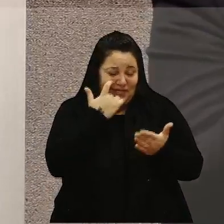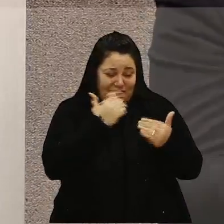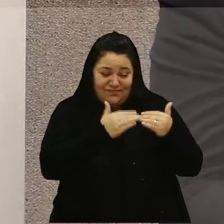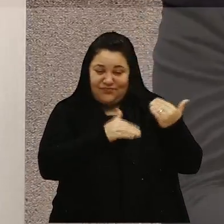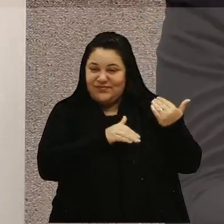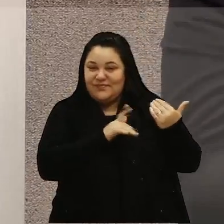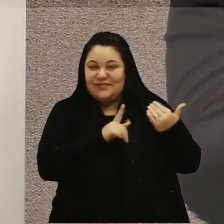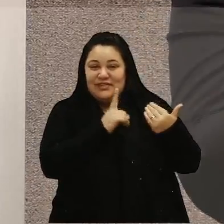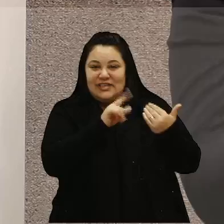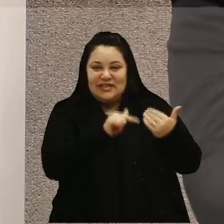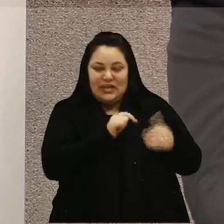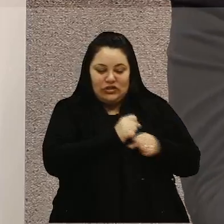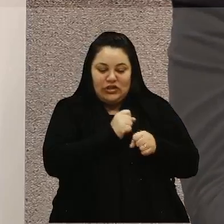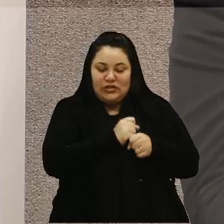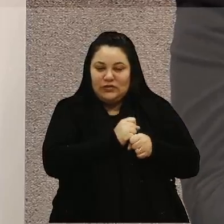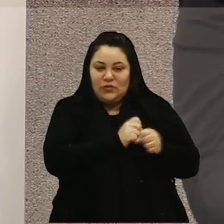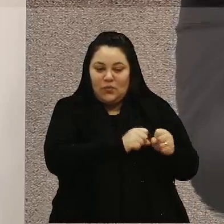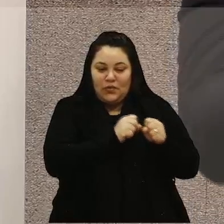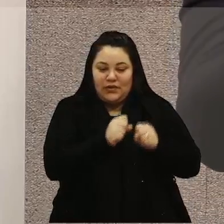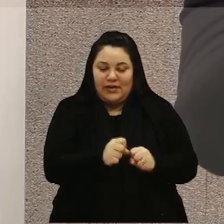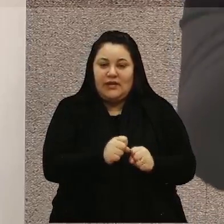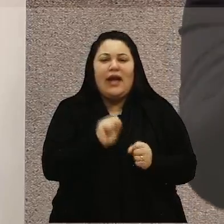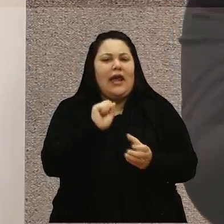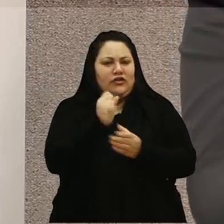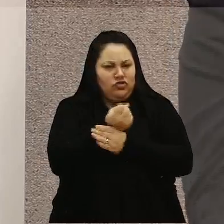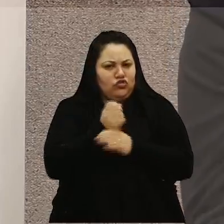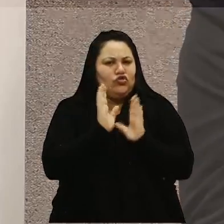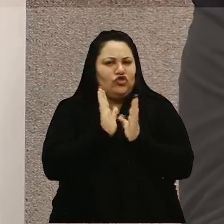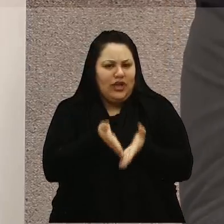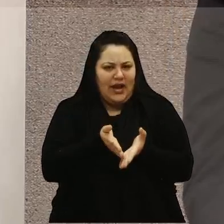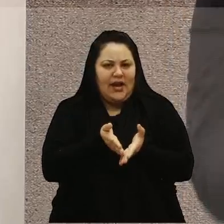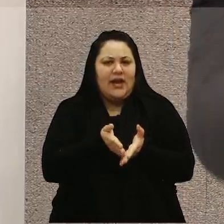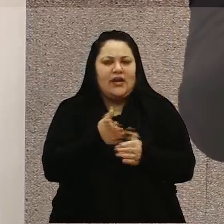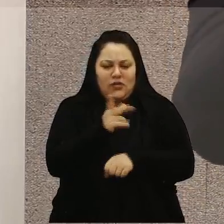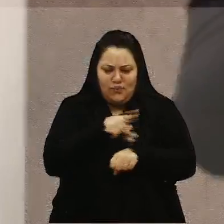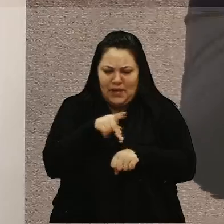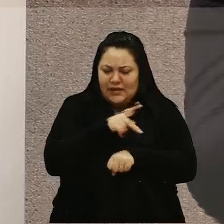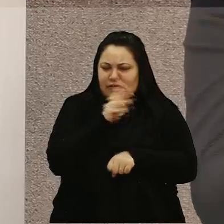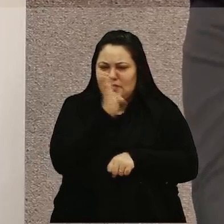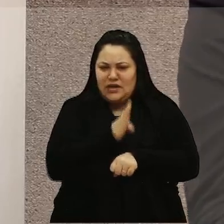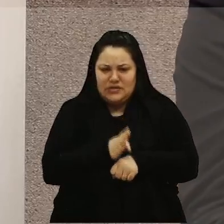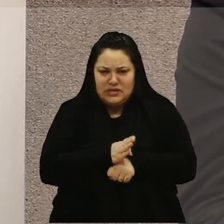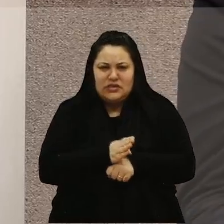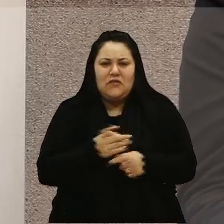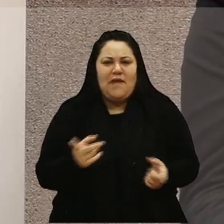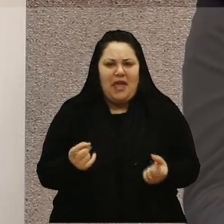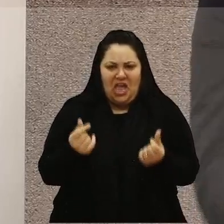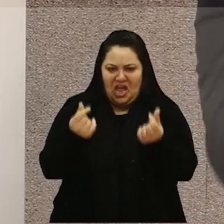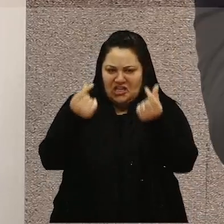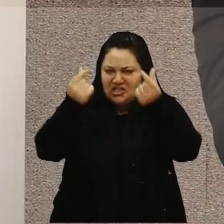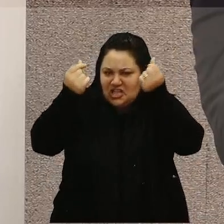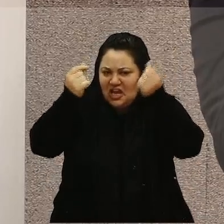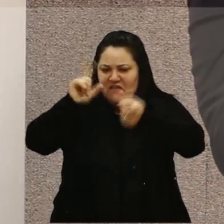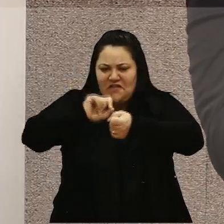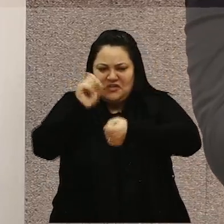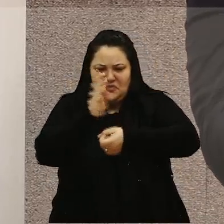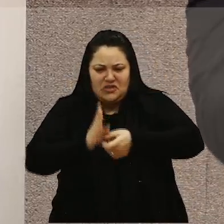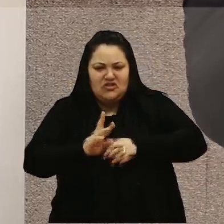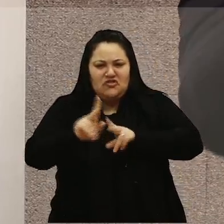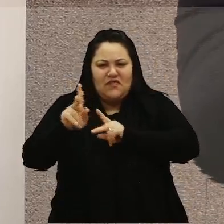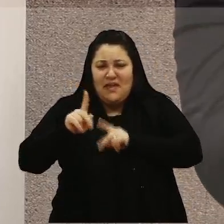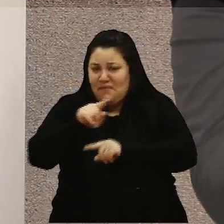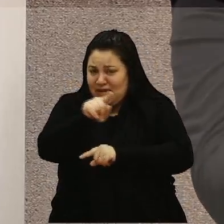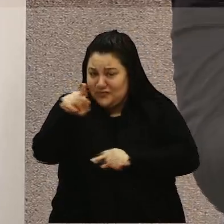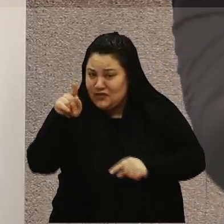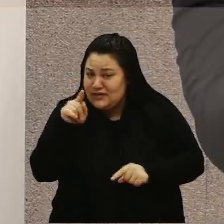poder e nos garantem que vão tirar o Brasil da miséria, nos garantem que vão transformar o país, nos garantem que vão fazer um Brasil diferente, mas você, cidadão